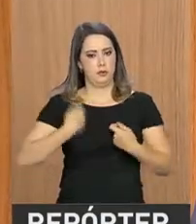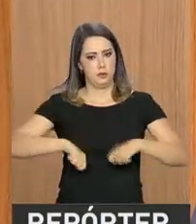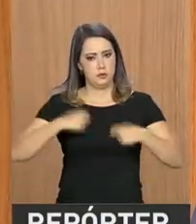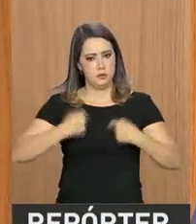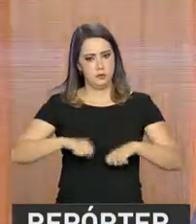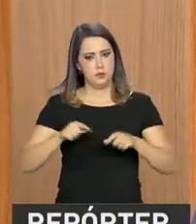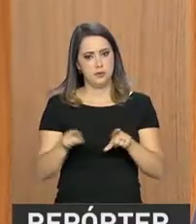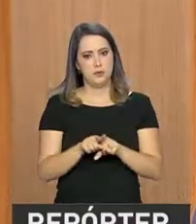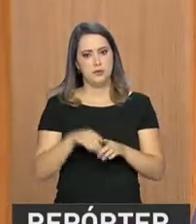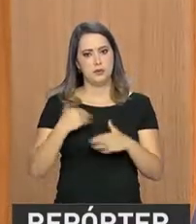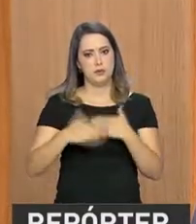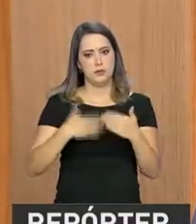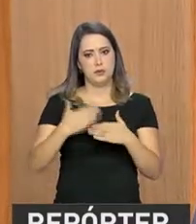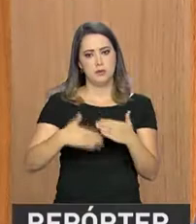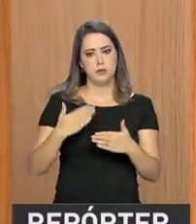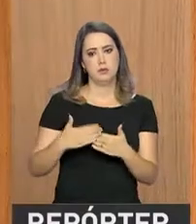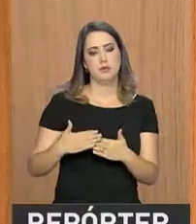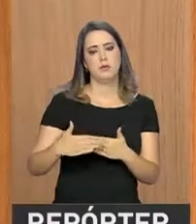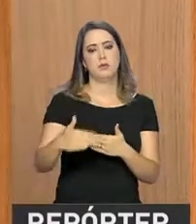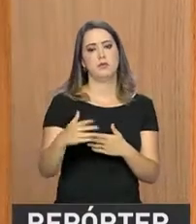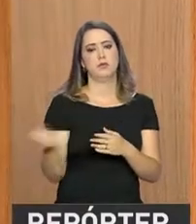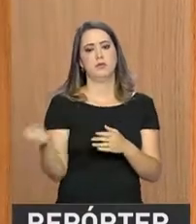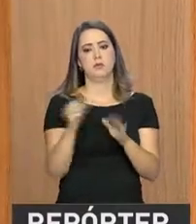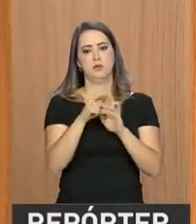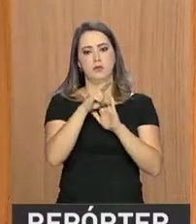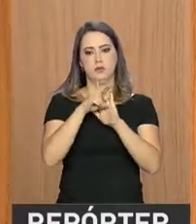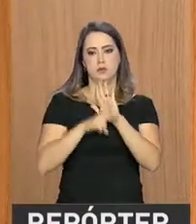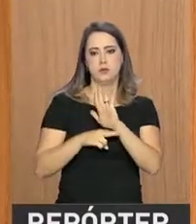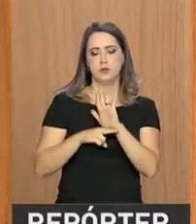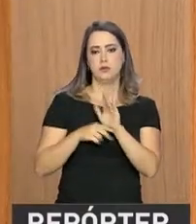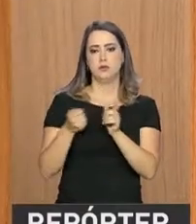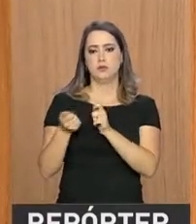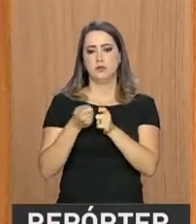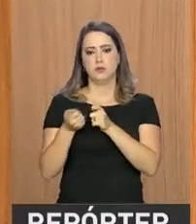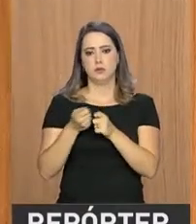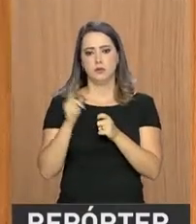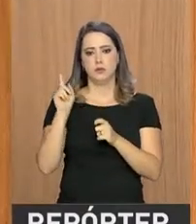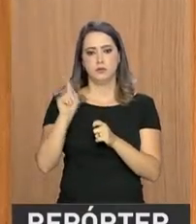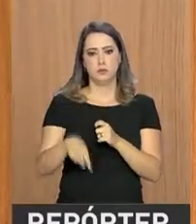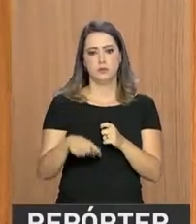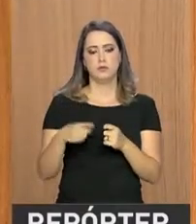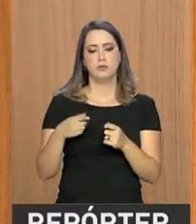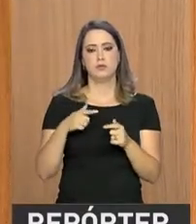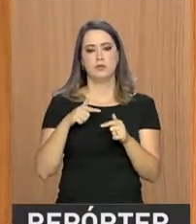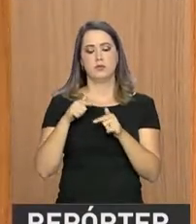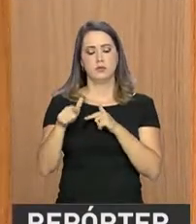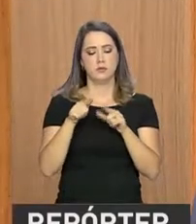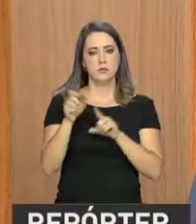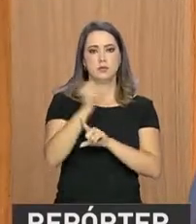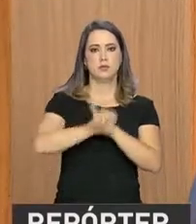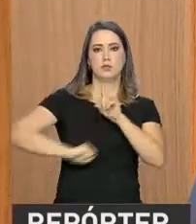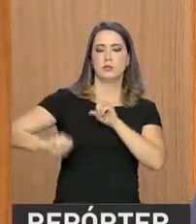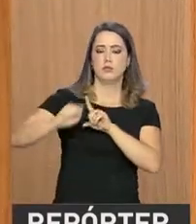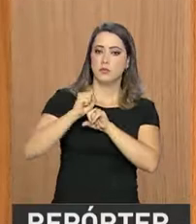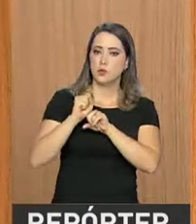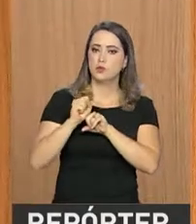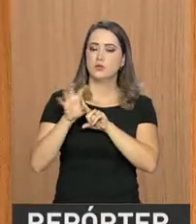precisam da continuidade dessas reformas e ajustes. Isso é uma tarefa para a sociedade como um